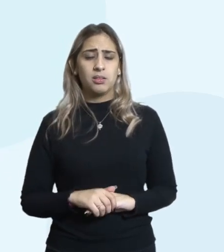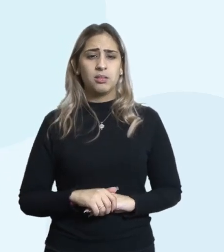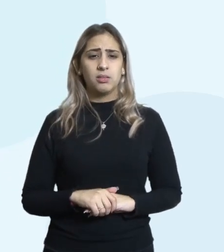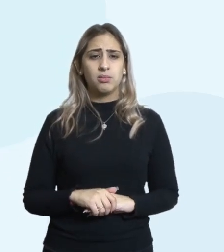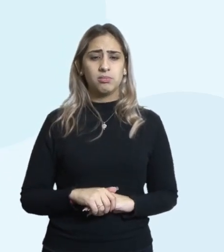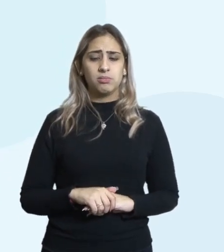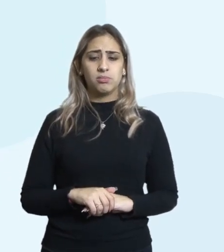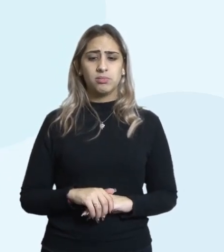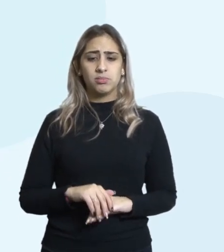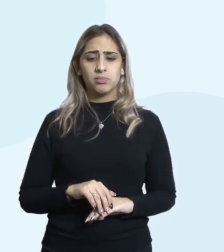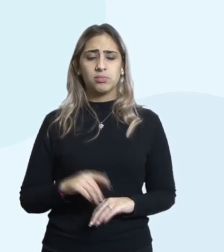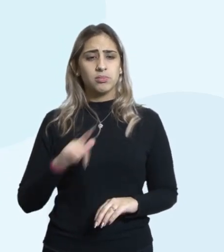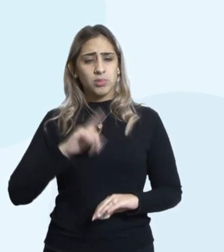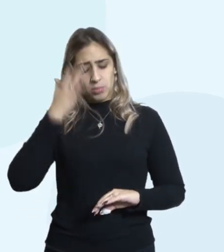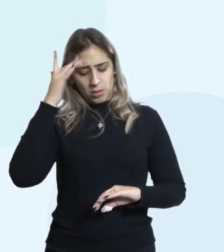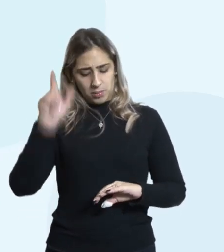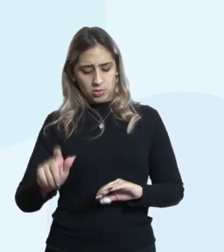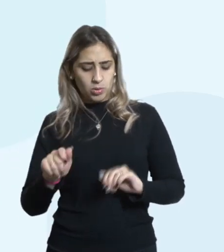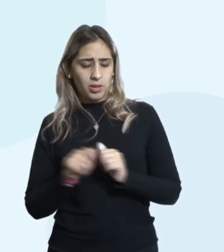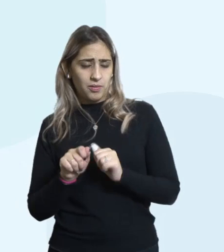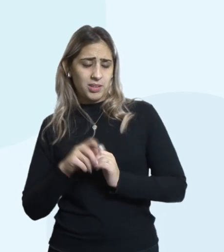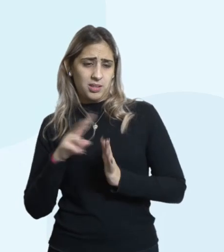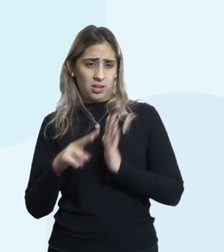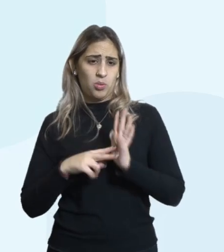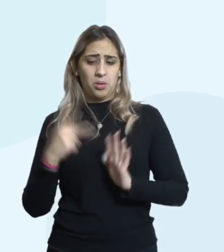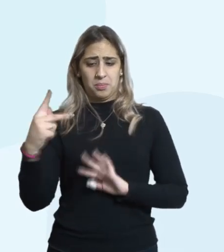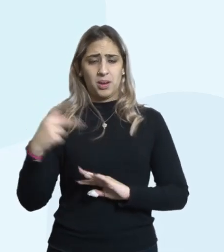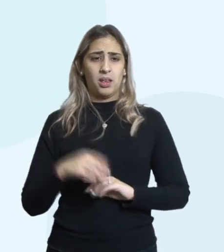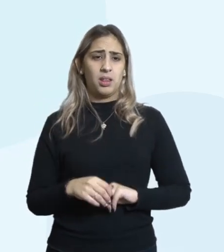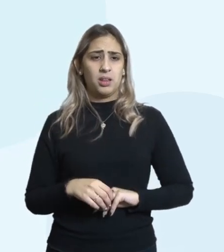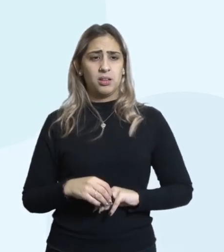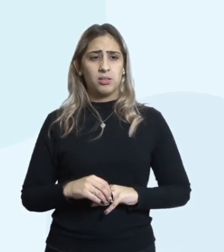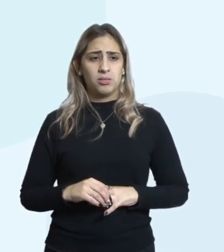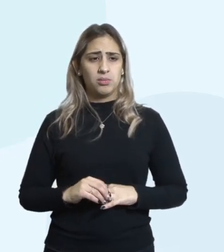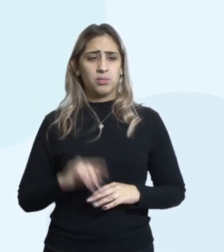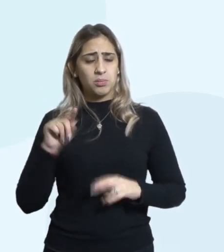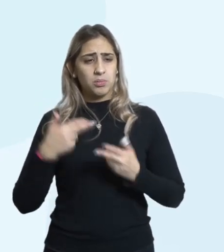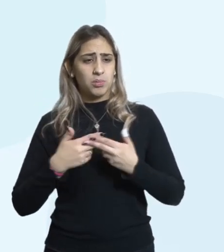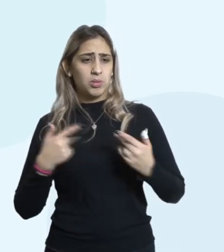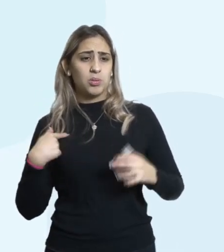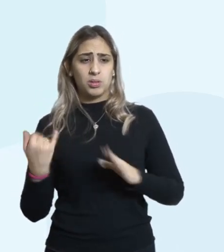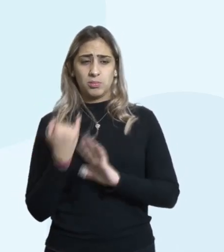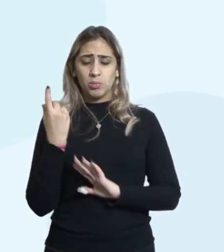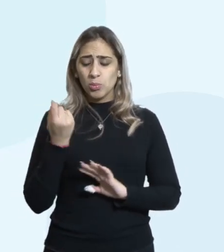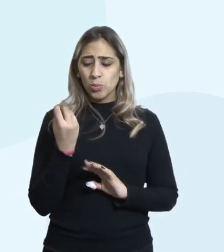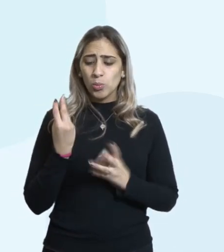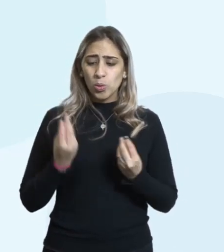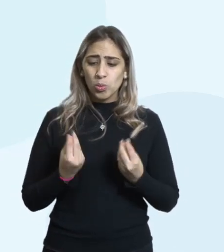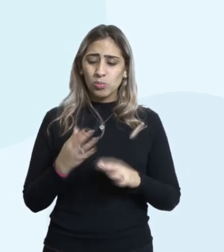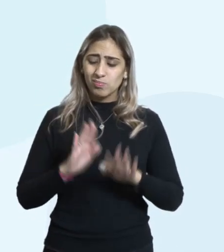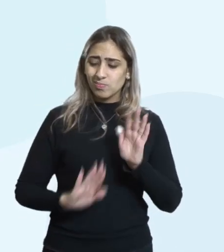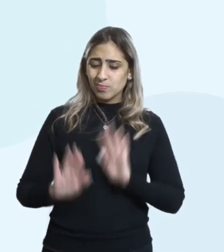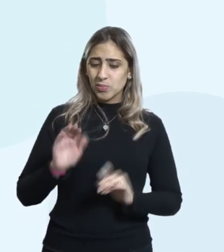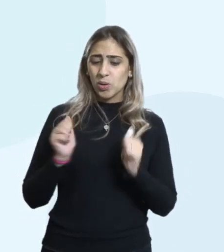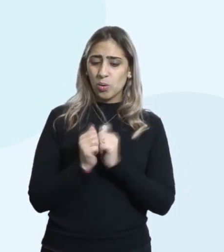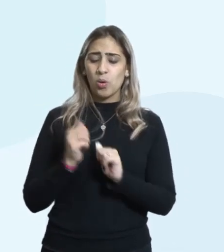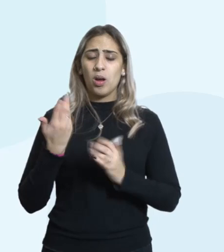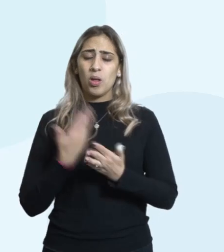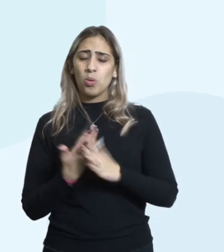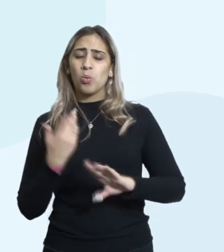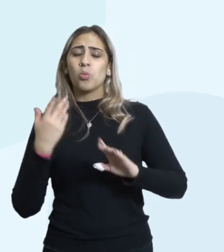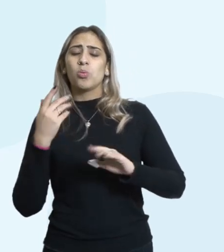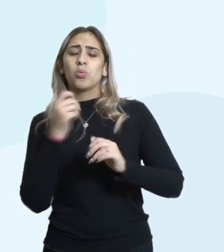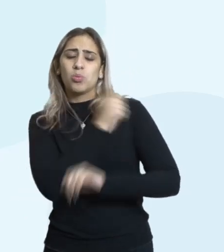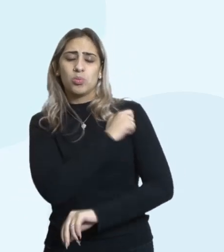realize essa prova, de uma pessoa que faça leitura para ele. Uma questão muito delicada para alunos com deficiência